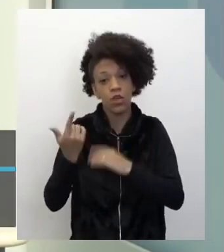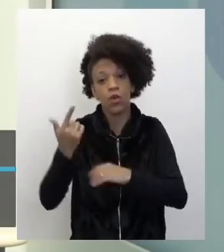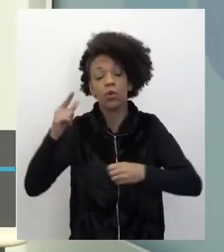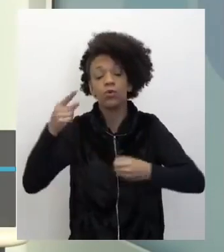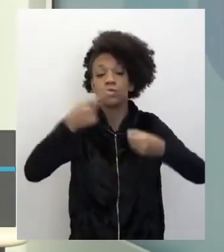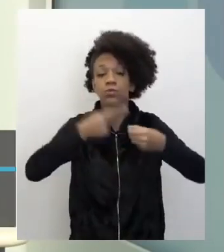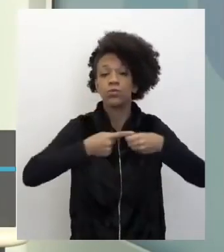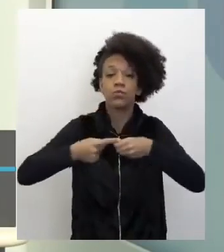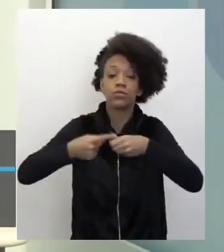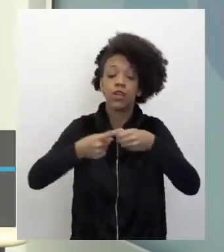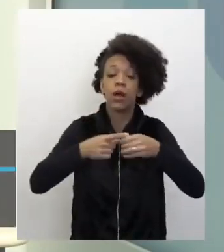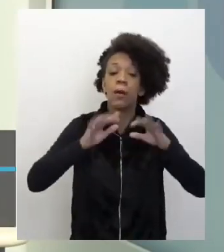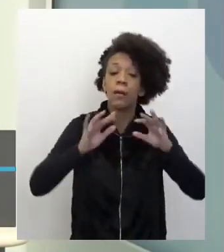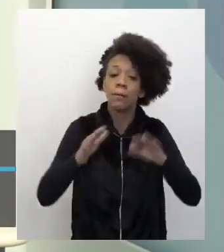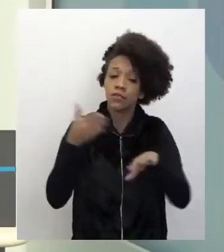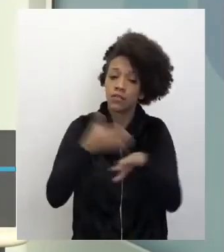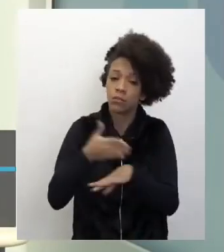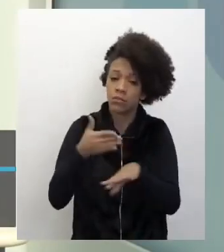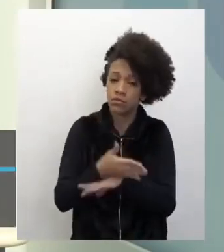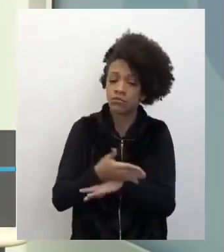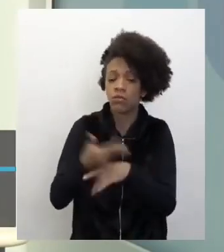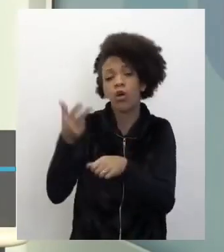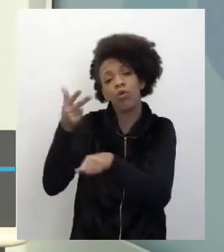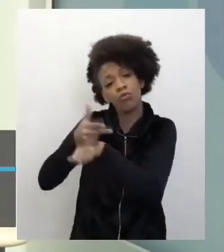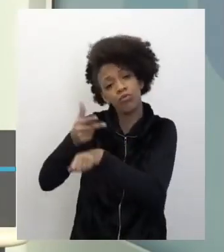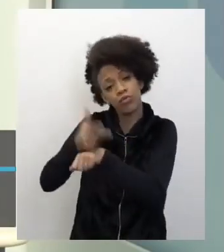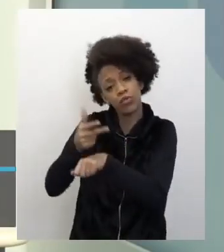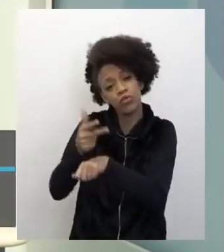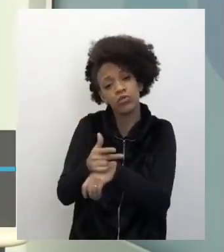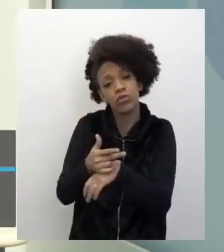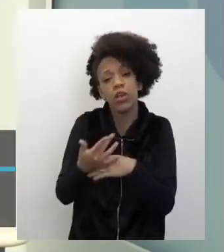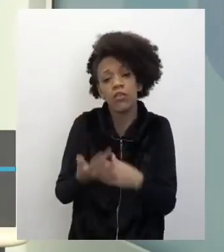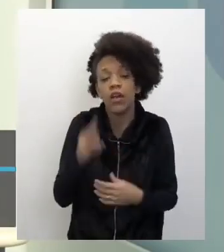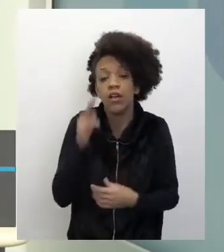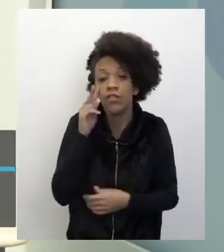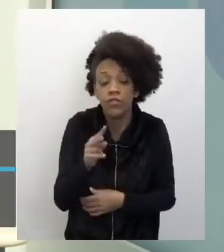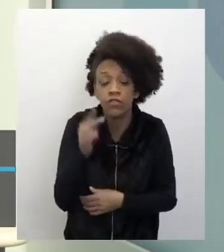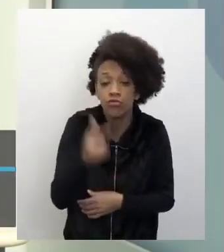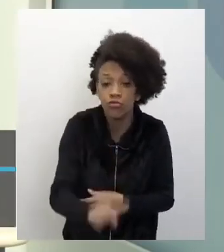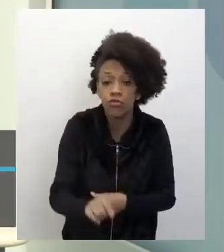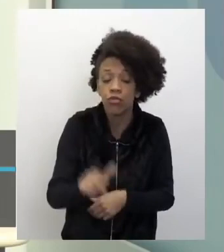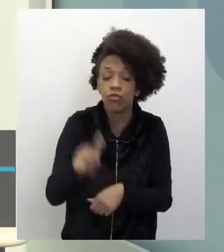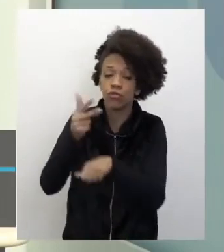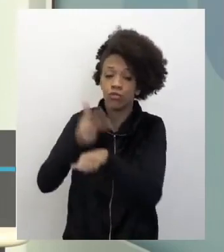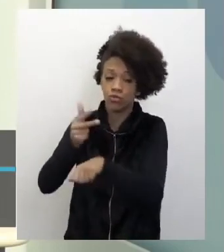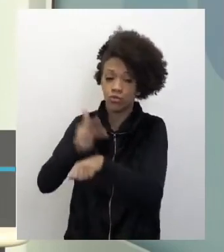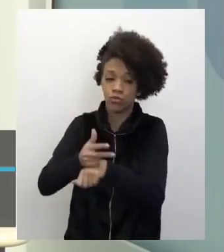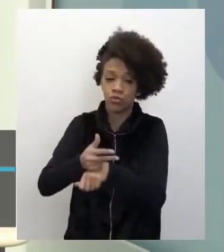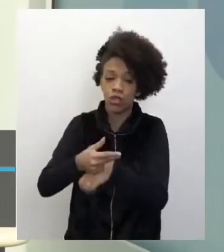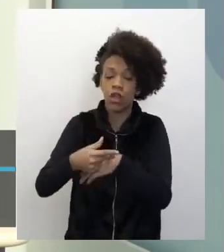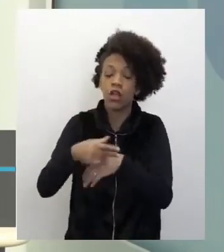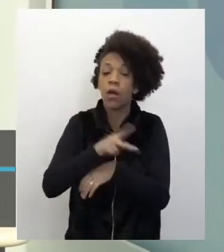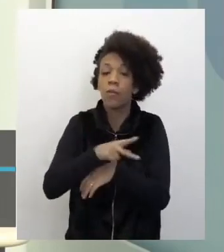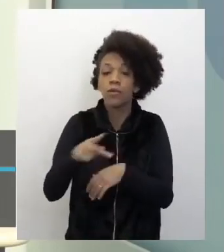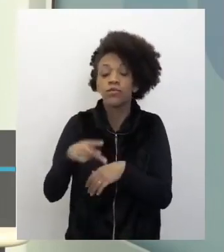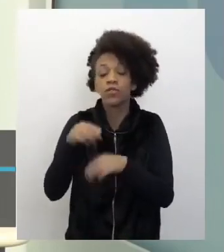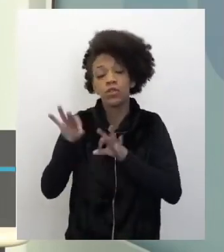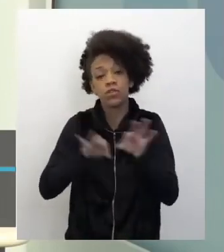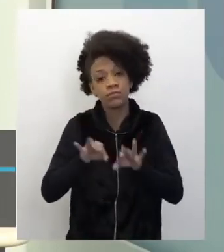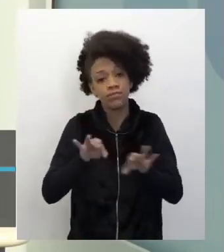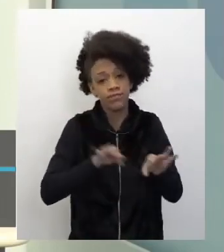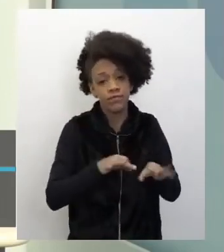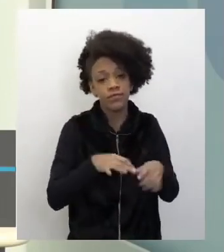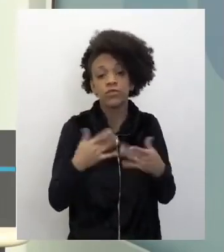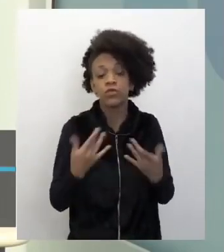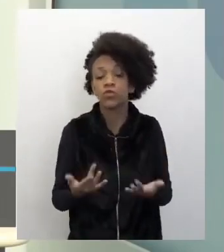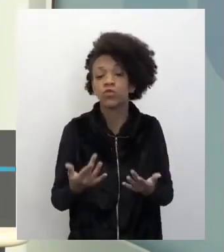então a participação dela na aula de hoje é com um vídeo, a gente vai rever um vídeo que a professora elaborou sobre essa